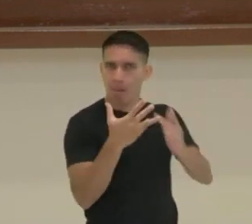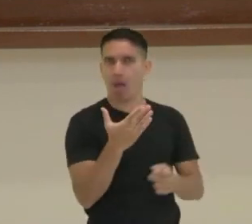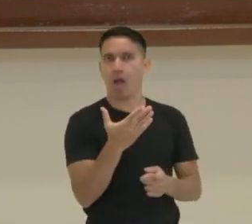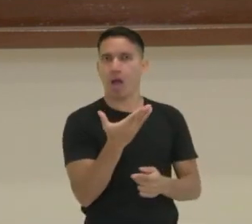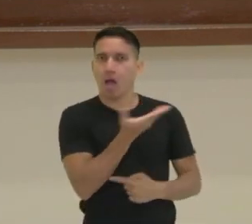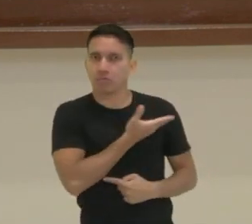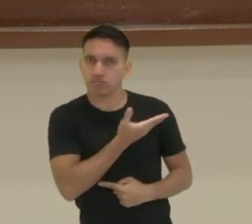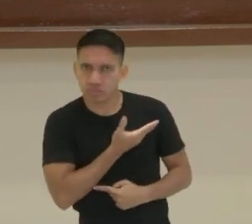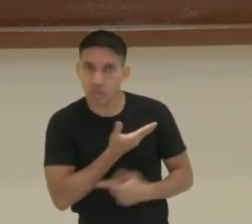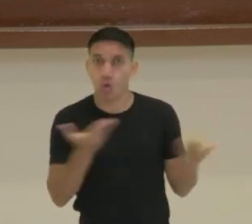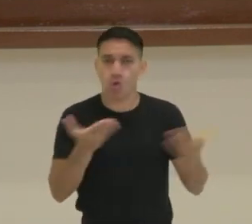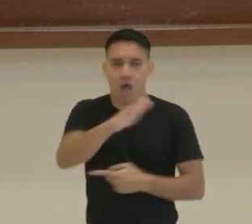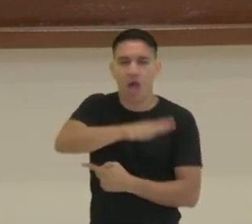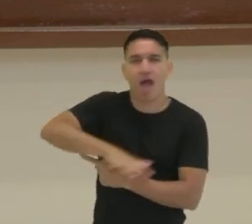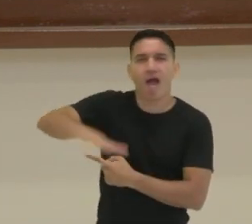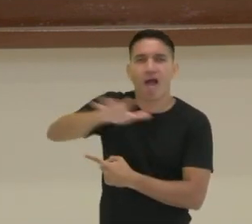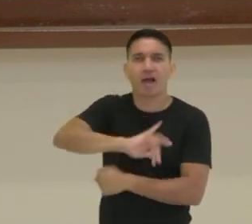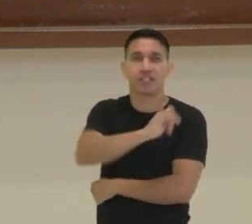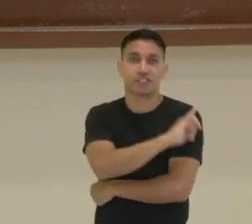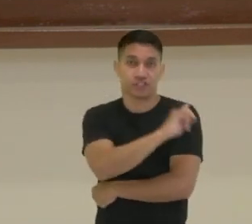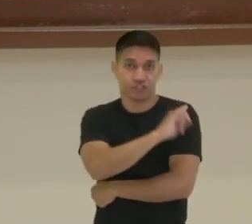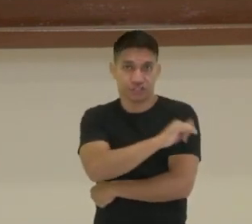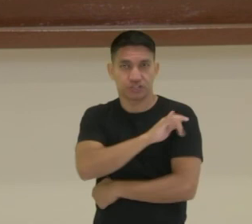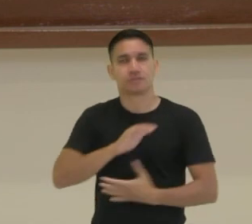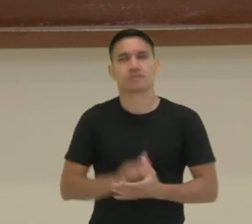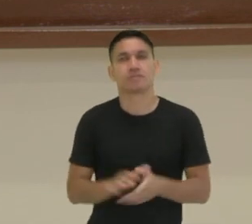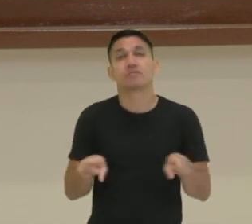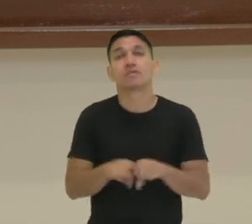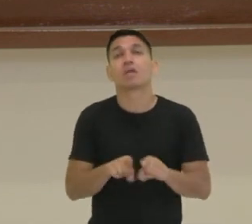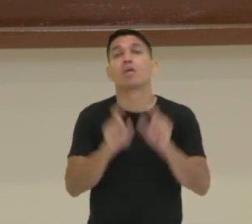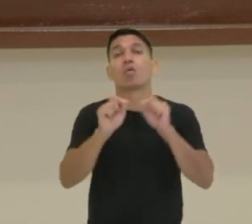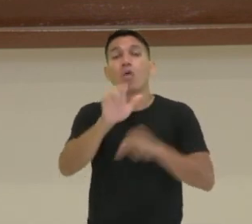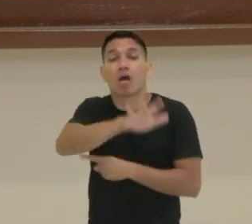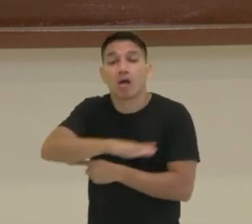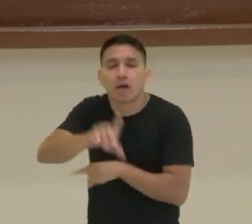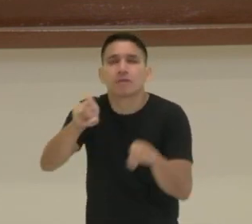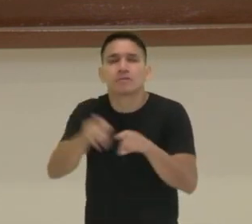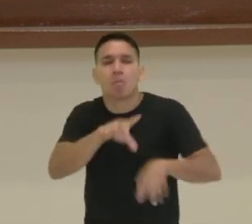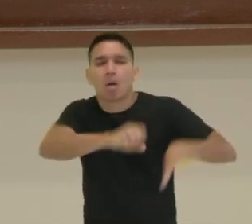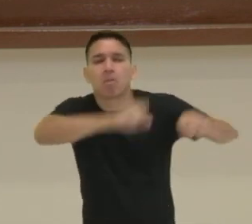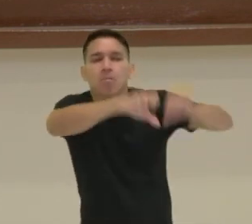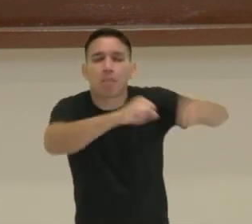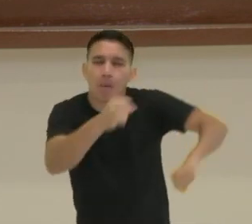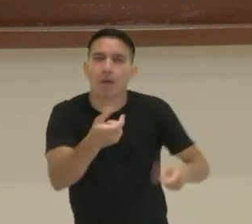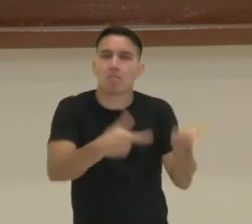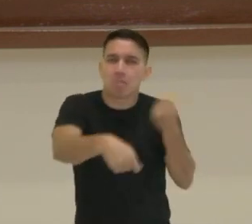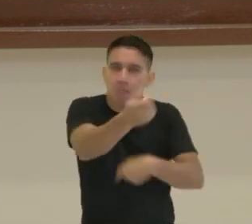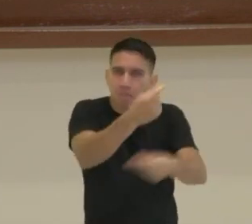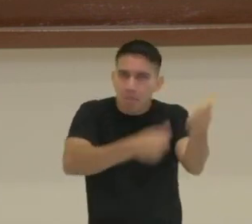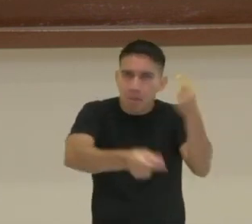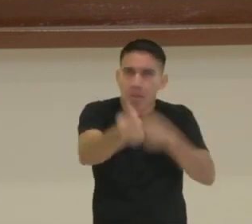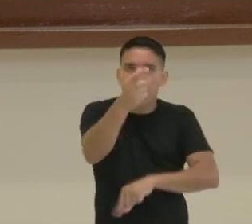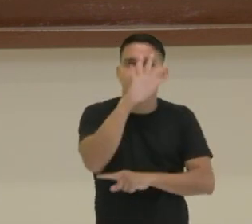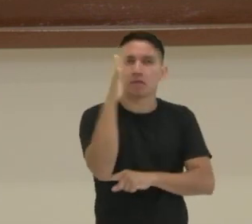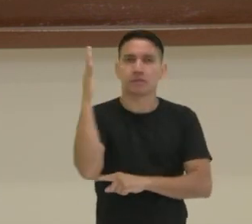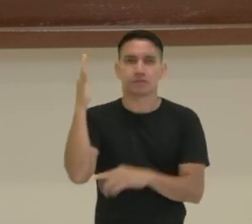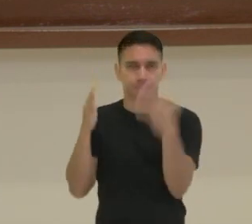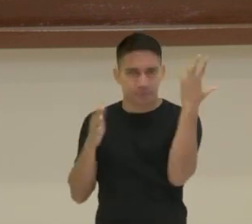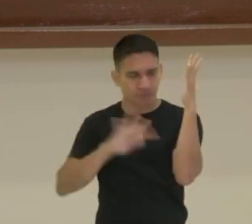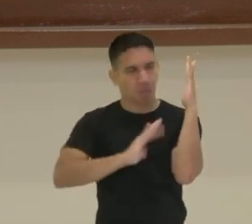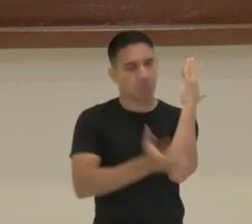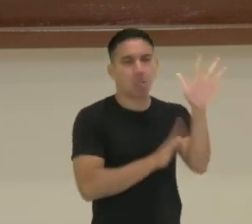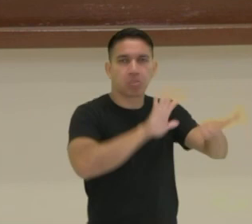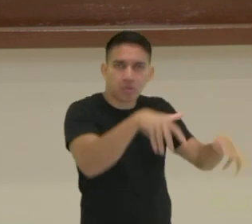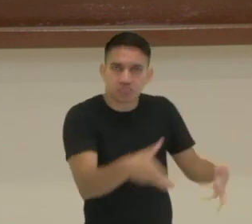região onde hoje é o Rio de Janeiro, passaram também a explorar e comercializar o pau-brasil. Quando os